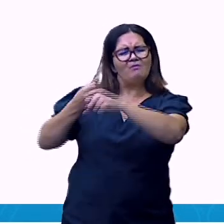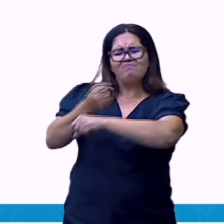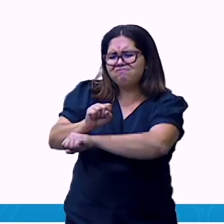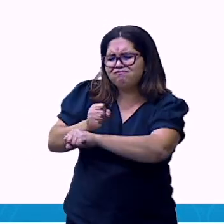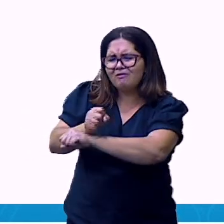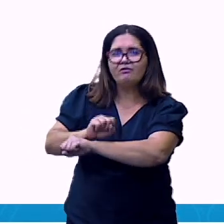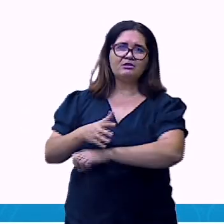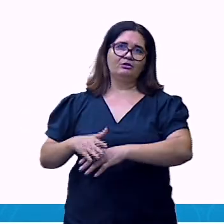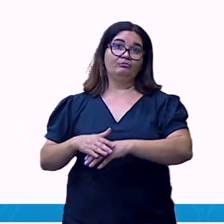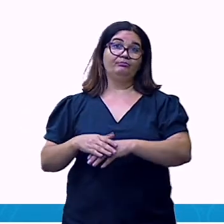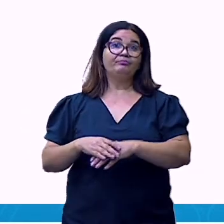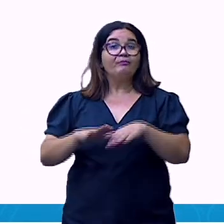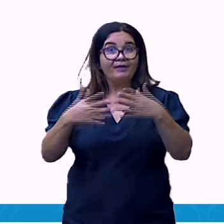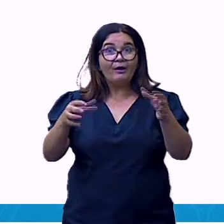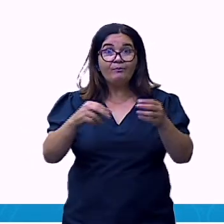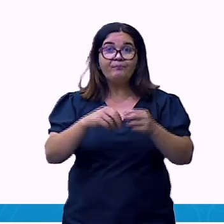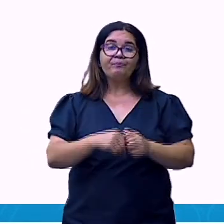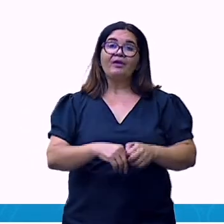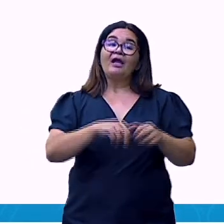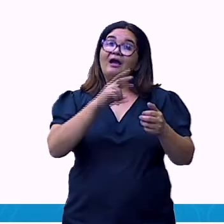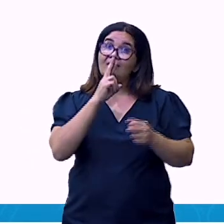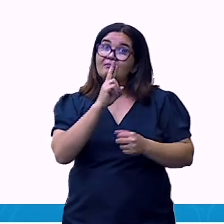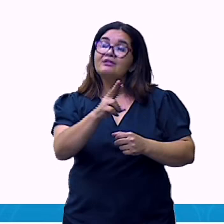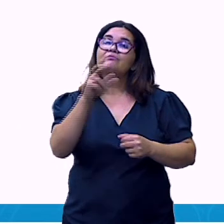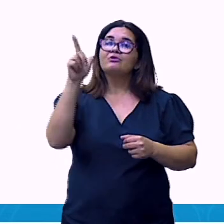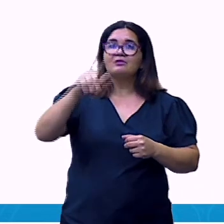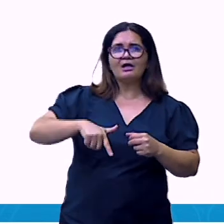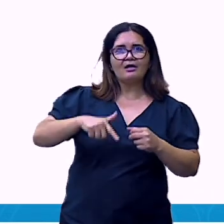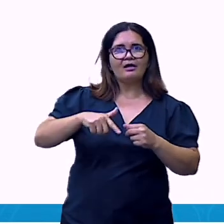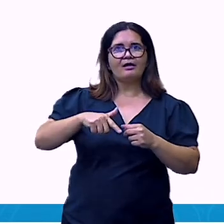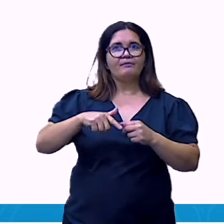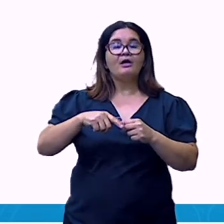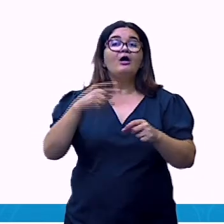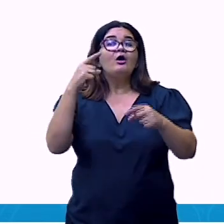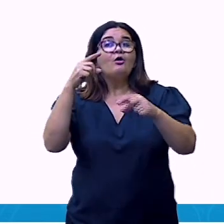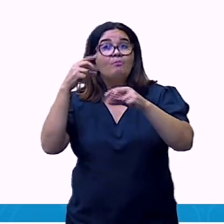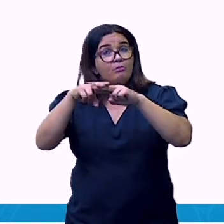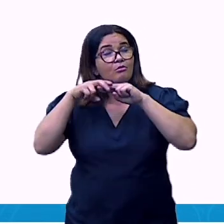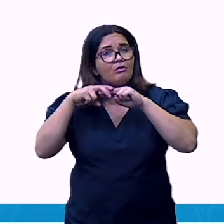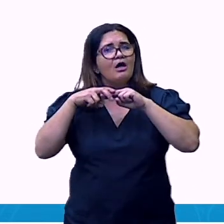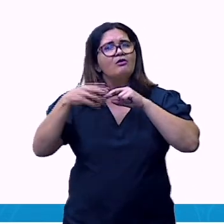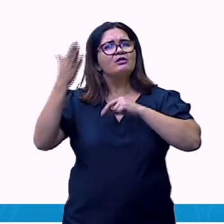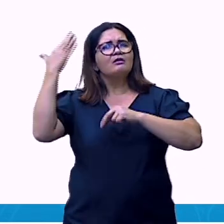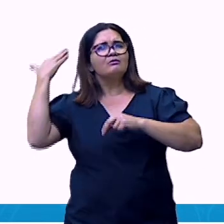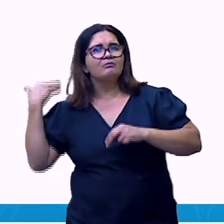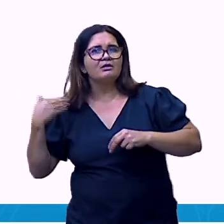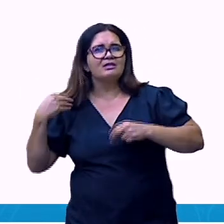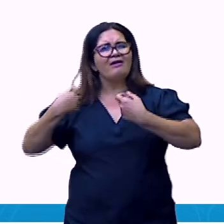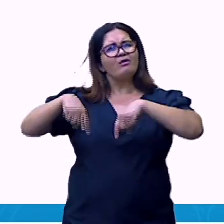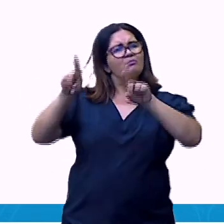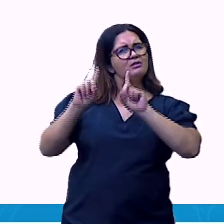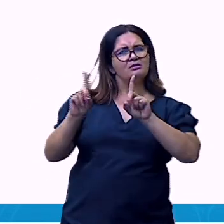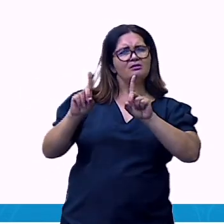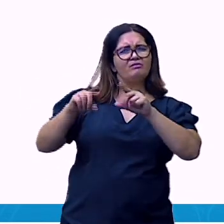infantil. Somente no ano de 1990 foi criado o Estatuto da Criança e do